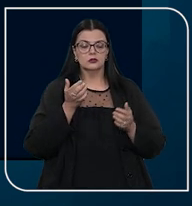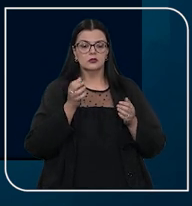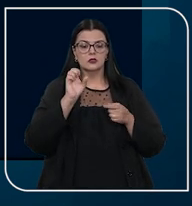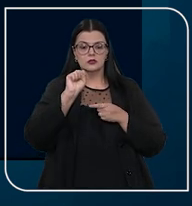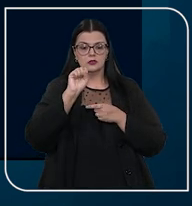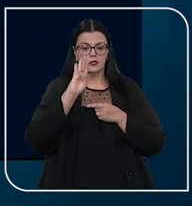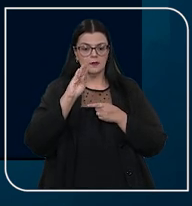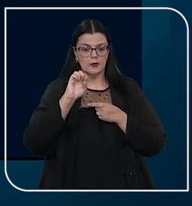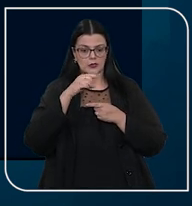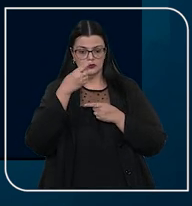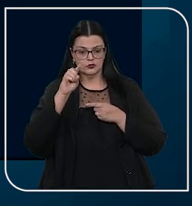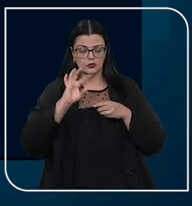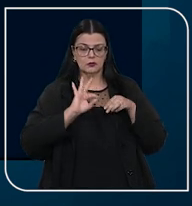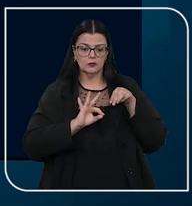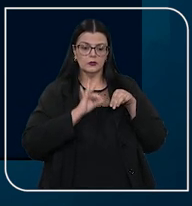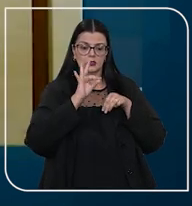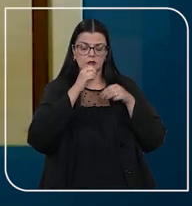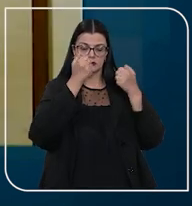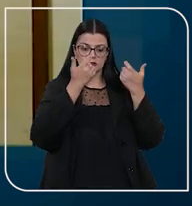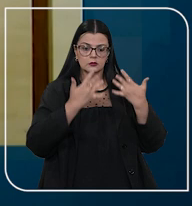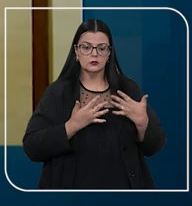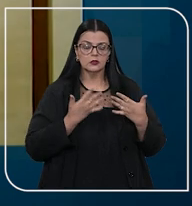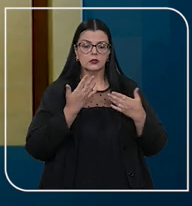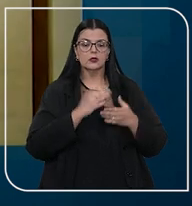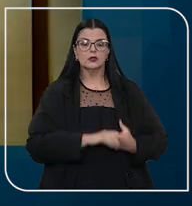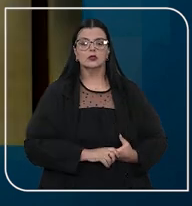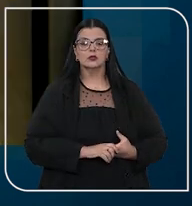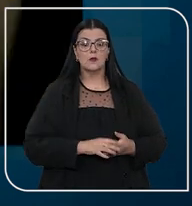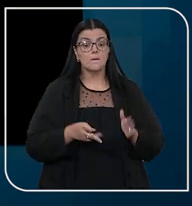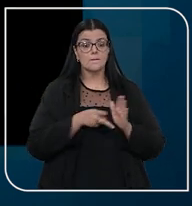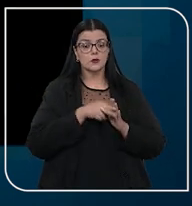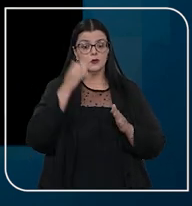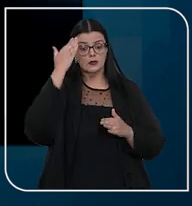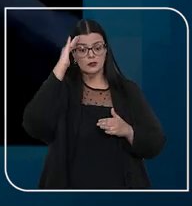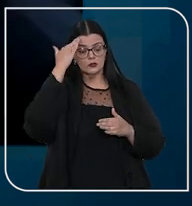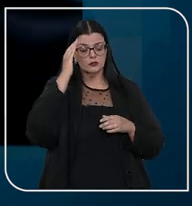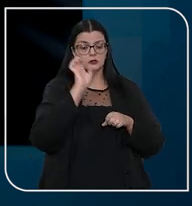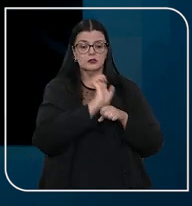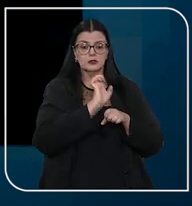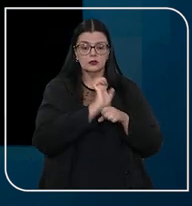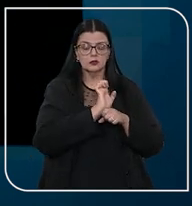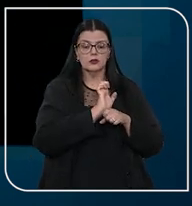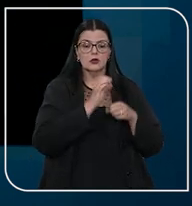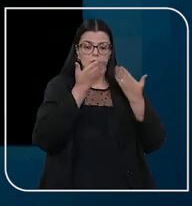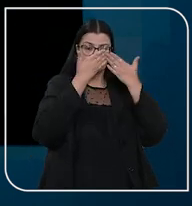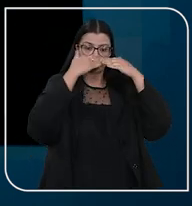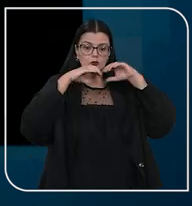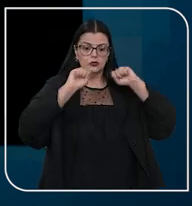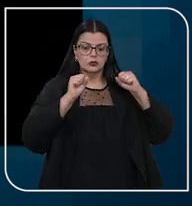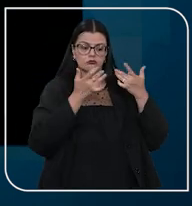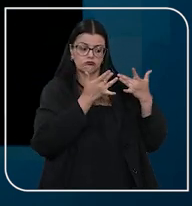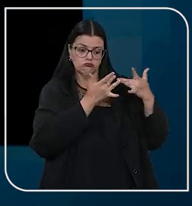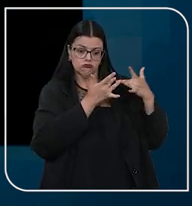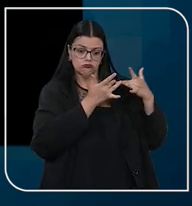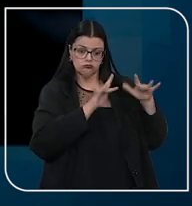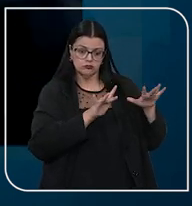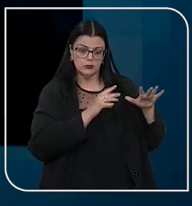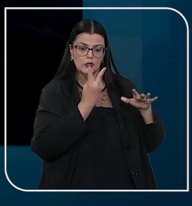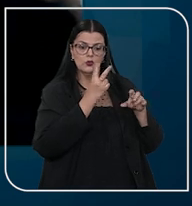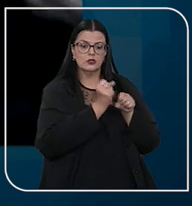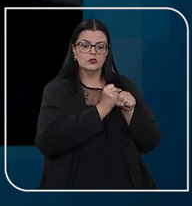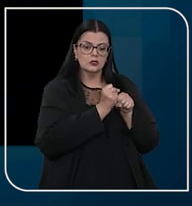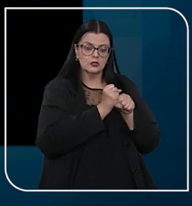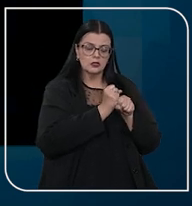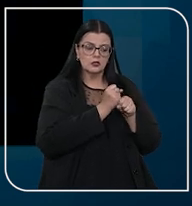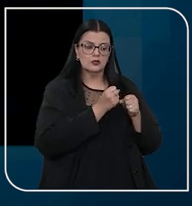foi o ministro Sebastião Reis Júnior. Ele explicou que, no entendimento do Tribunal Estadual, embora o relacionamento tenha terminado depois